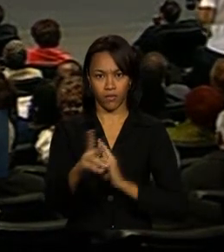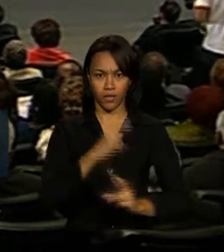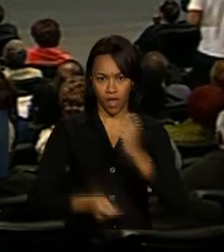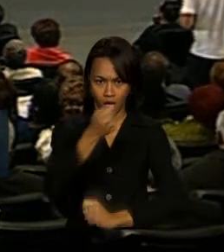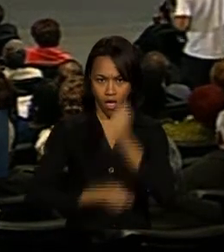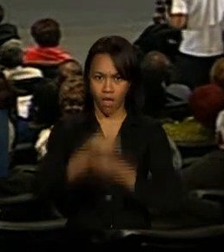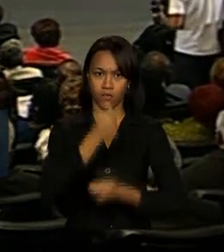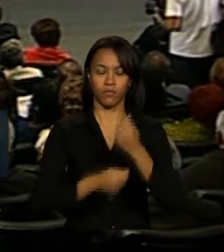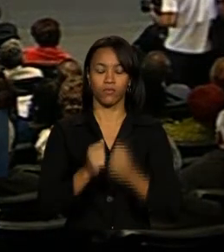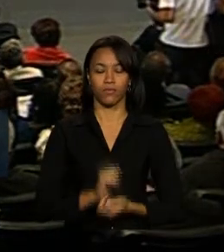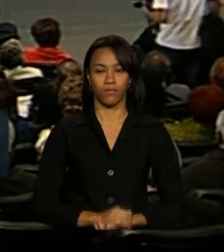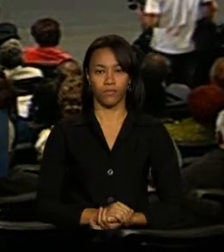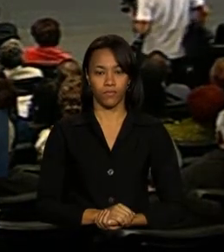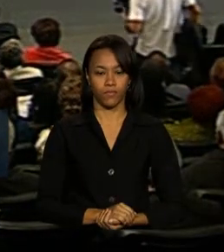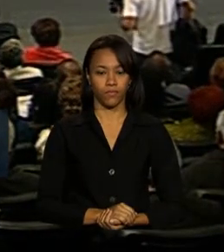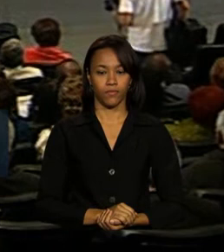Exteriores.